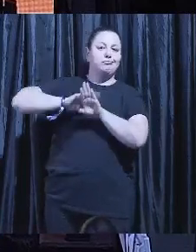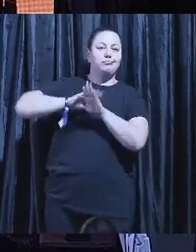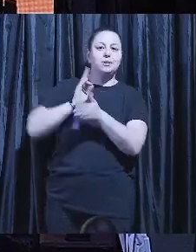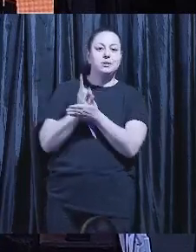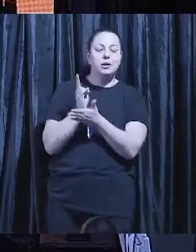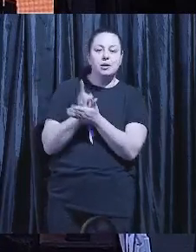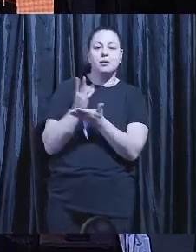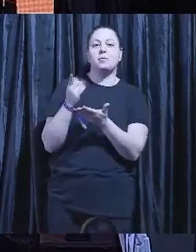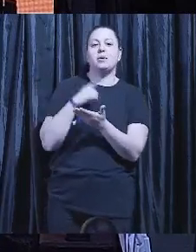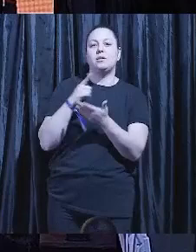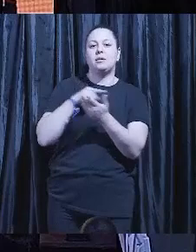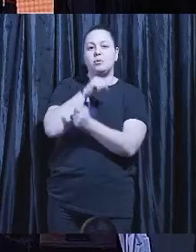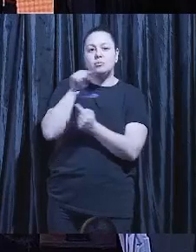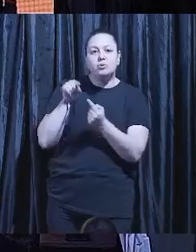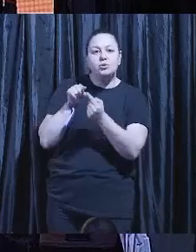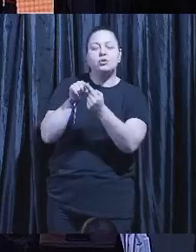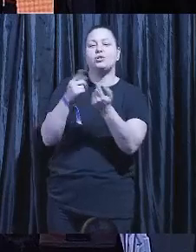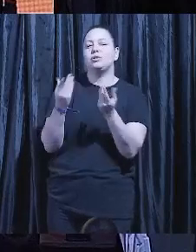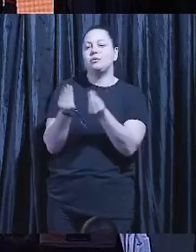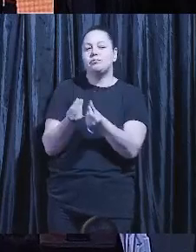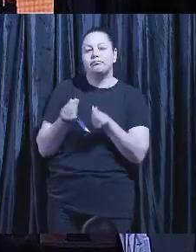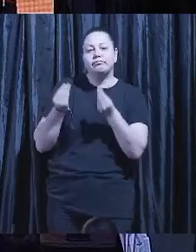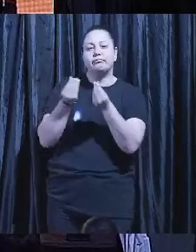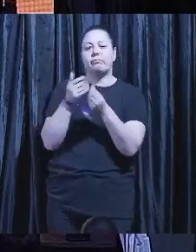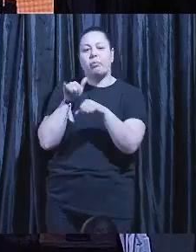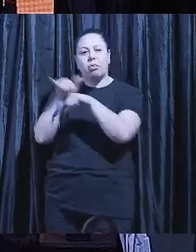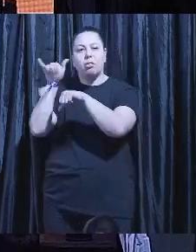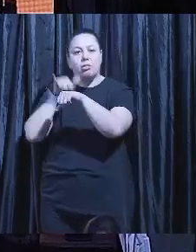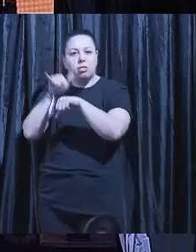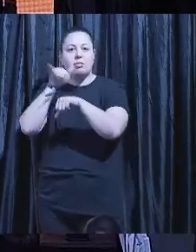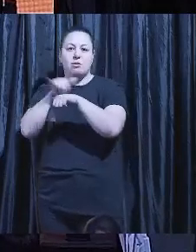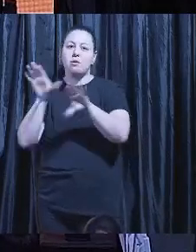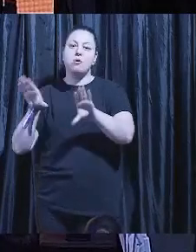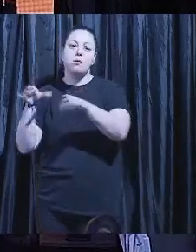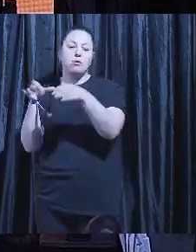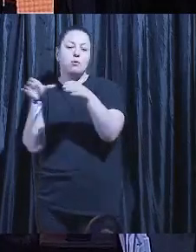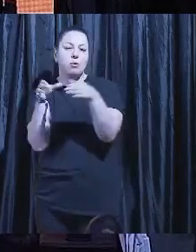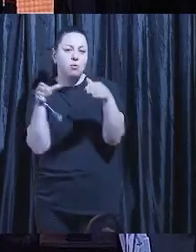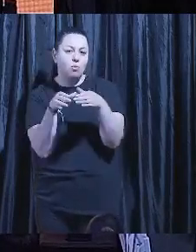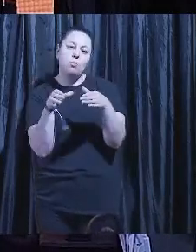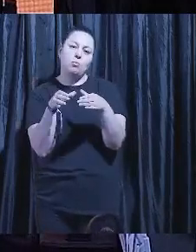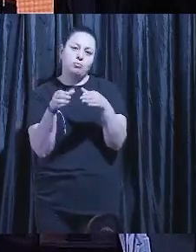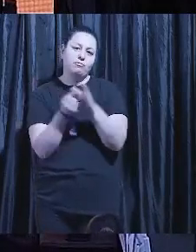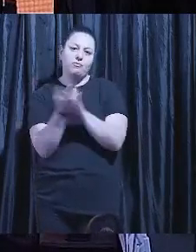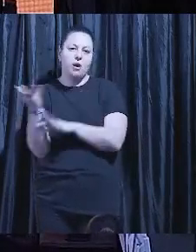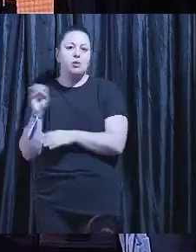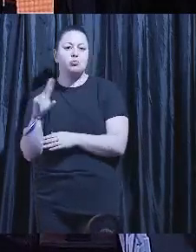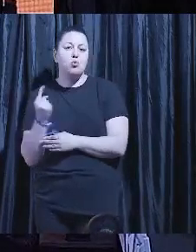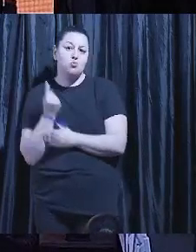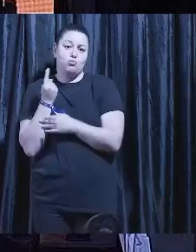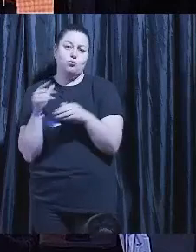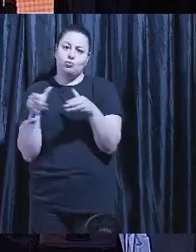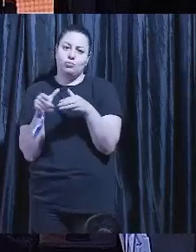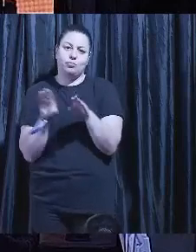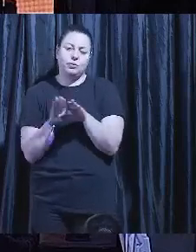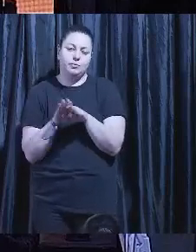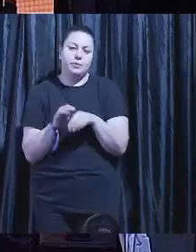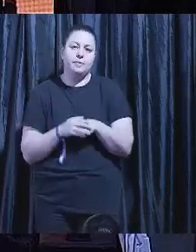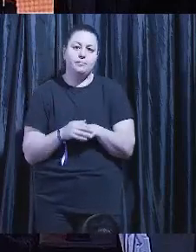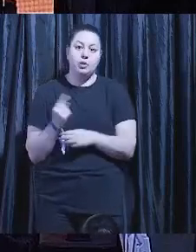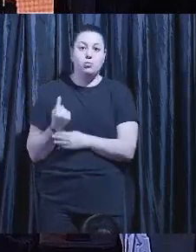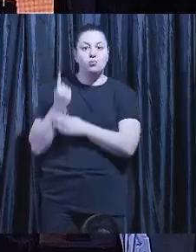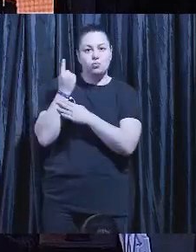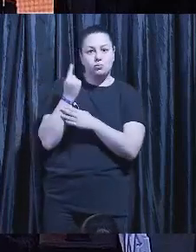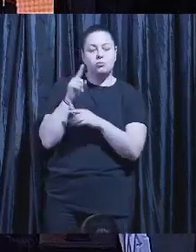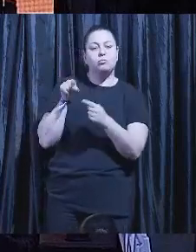que tem ali um objetivo de moldar, de enganar um certo grupo ou alguns grupos. E nunca o objetivo é